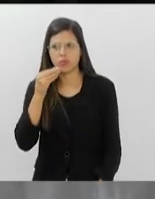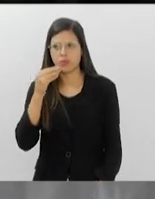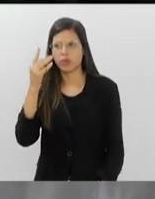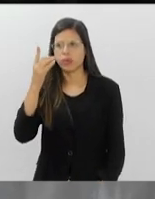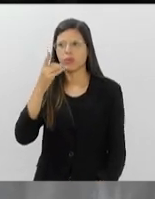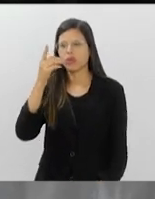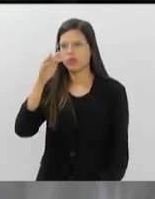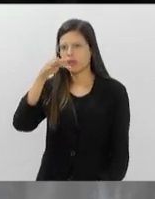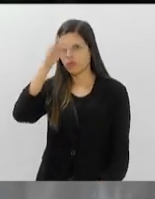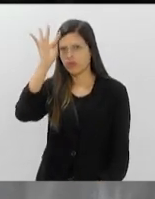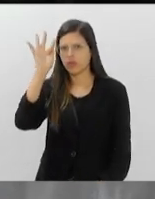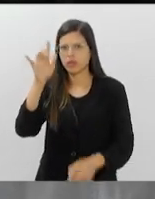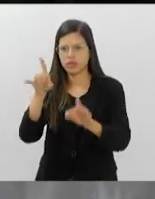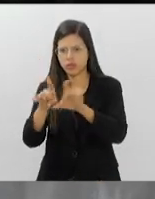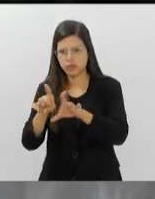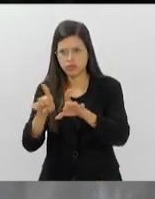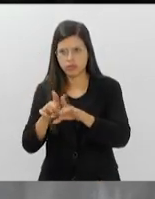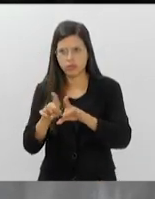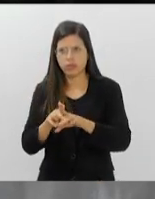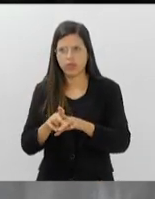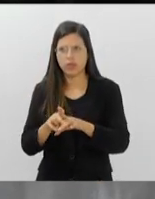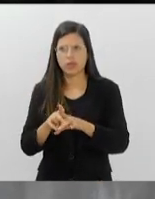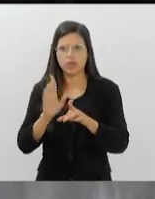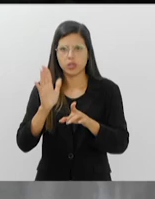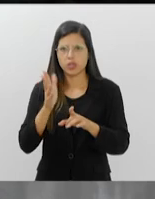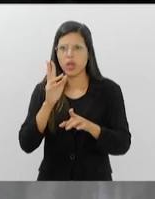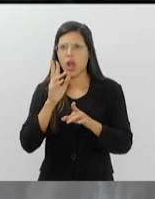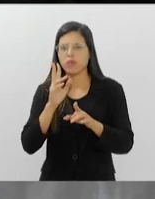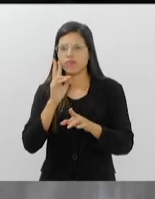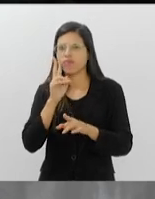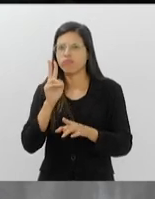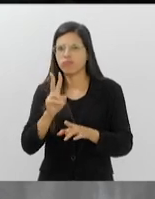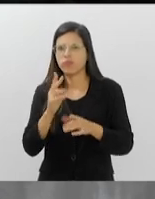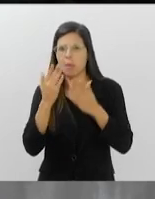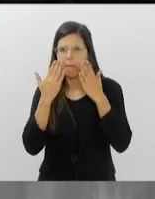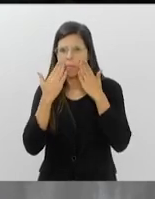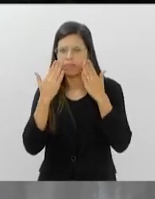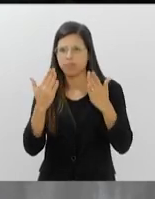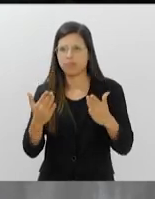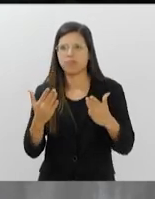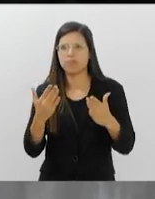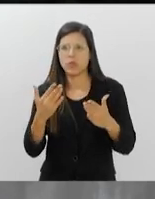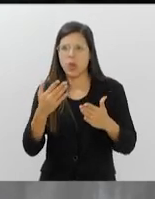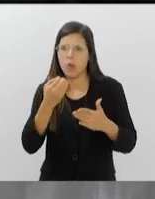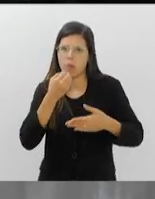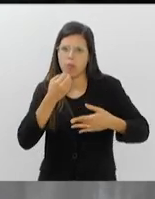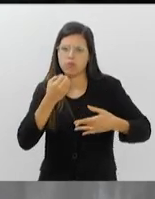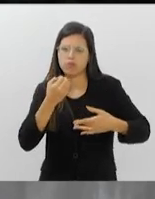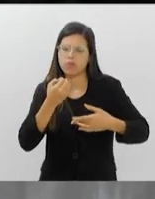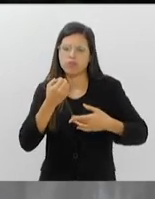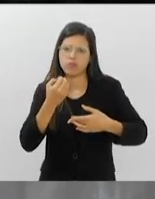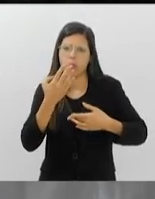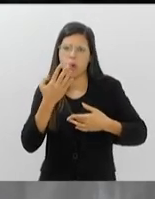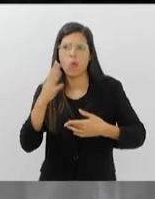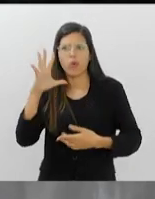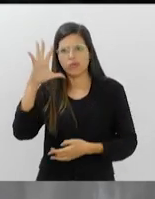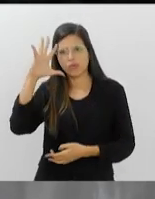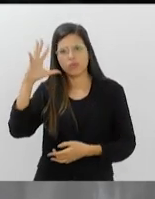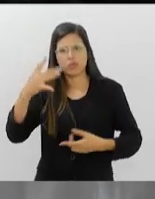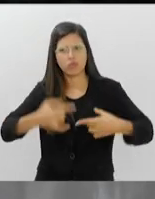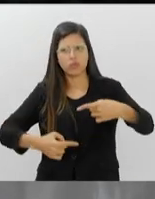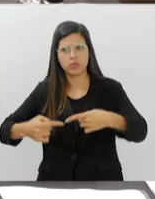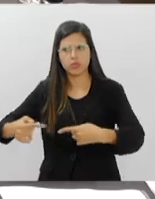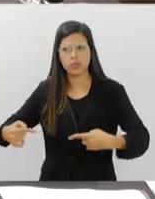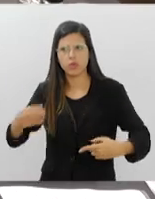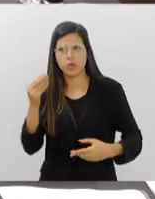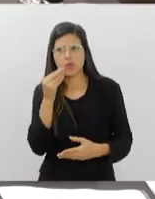essa apresentação. É um bom caminho para a discussão. Se Vossas Excelências Eu acho positivo, senhor. Eu tento